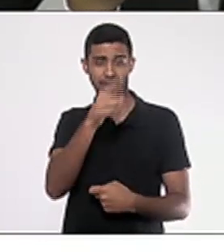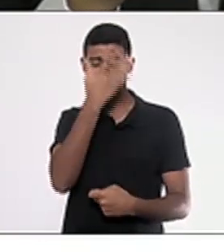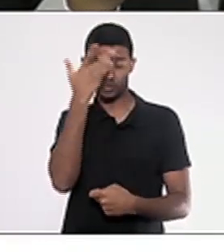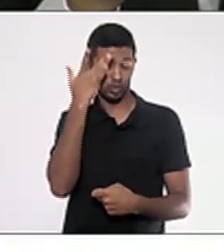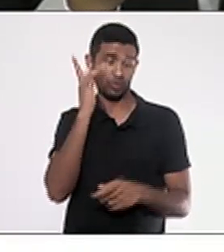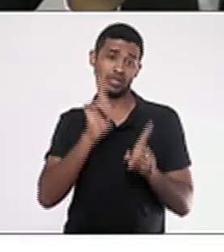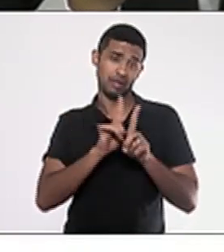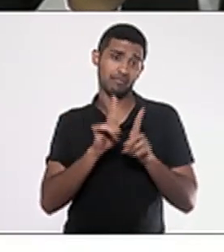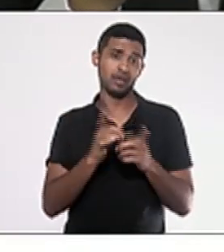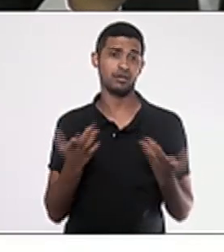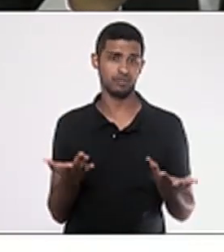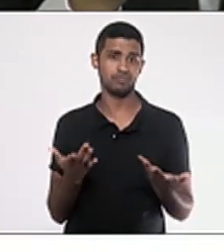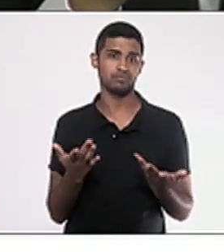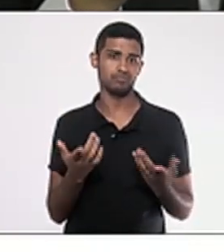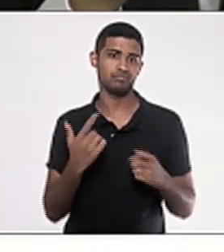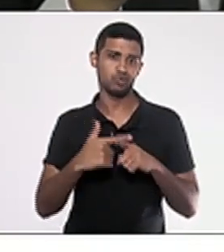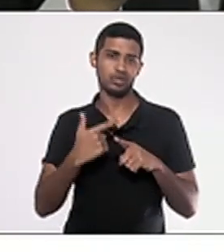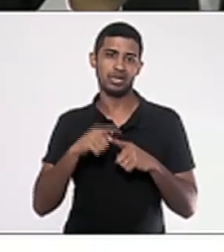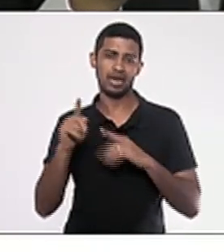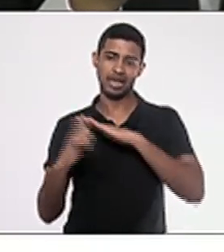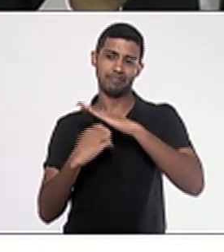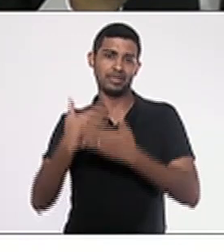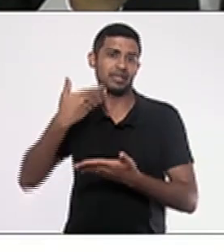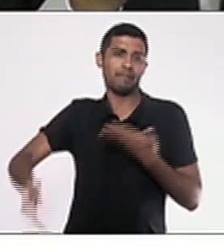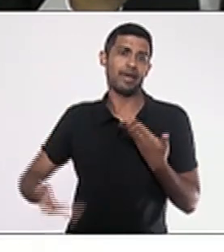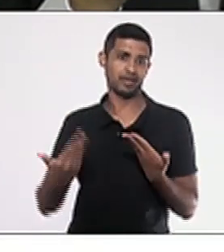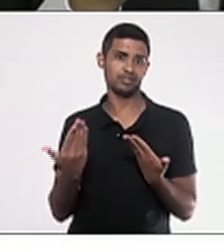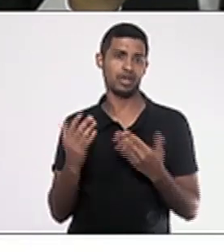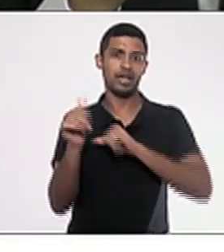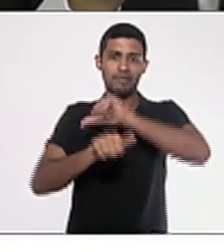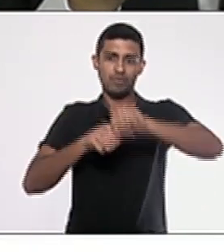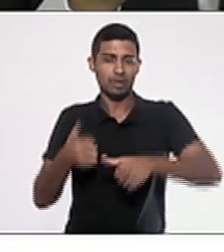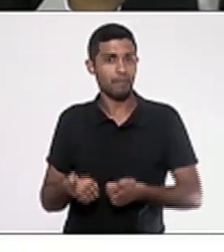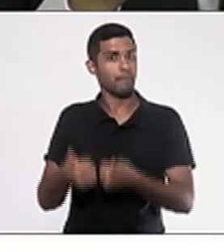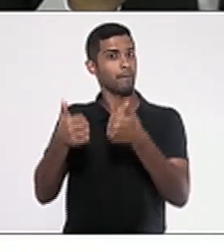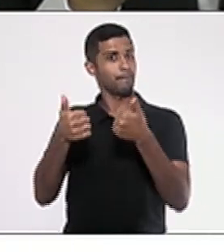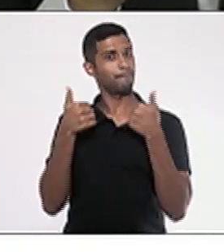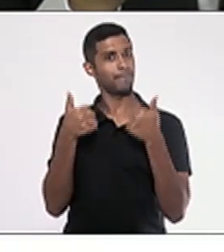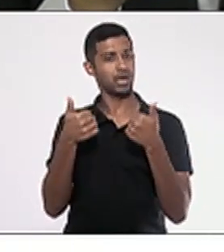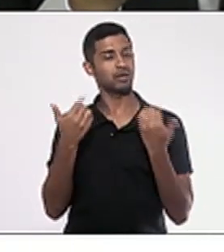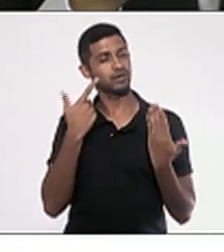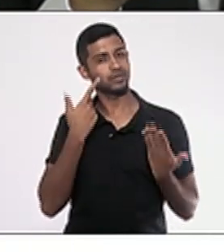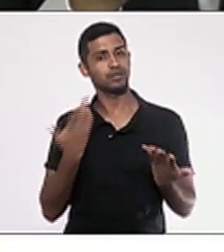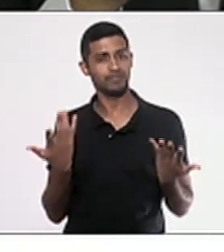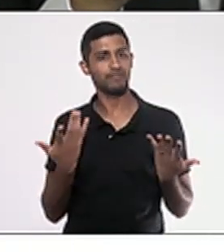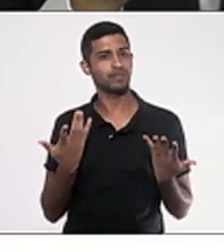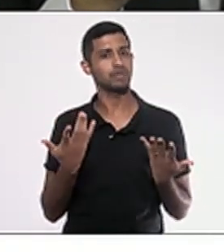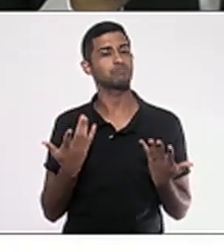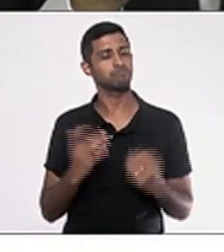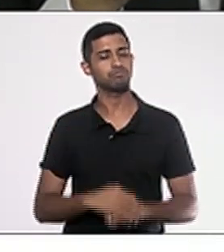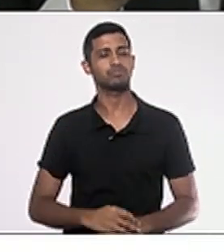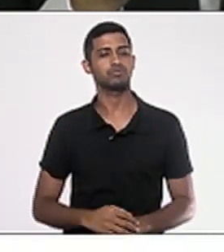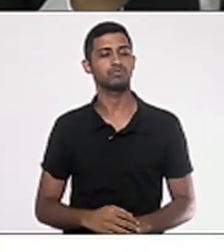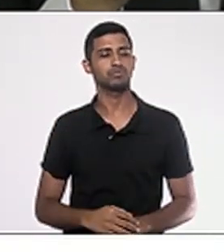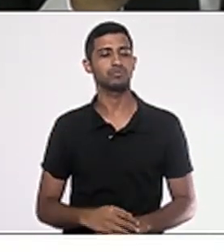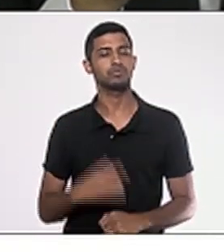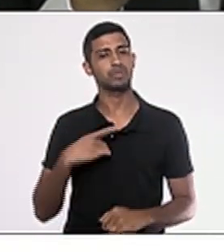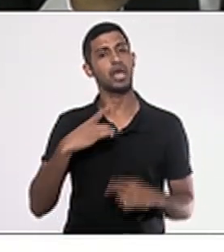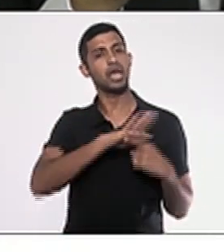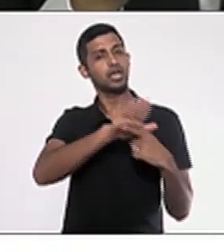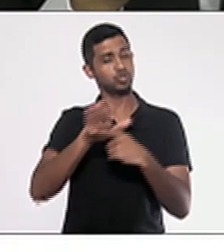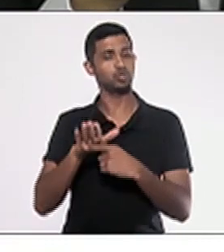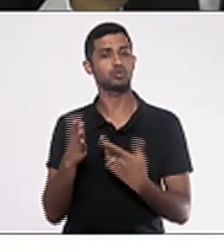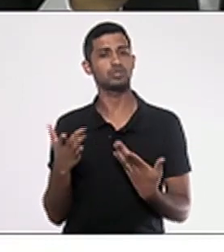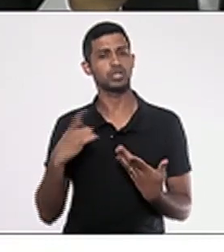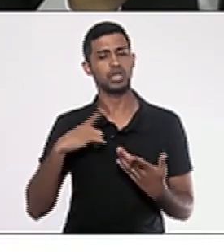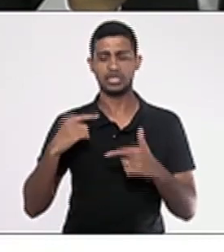próprias empresas, porque é uma perda, então você transforma a perda em ganho. Então, fica uma contribuição também, já temos alguns trabalhos